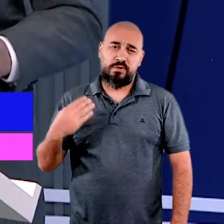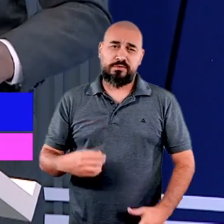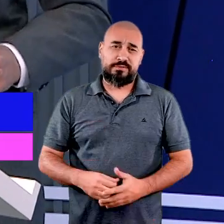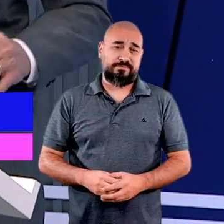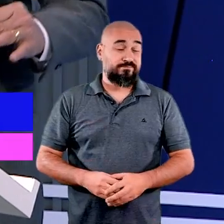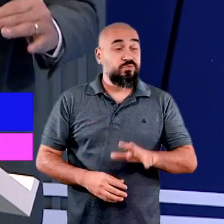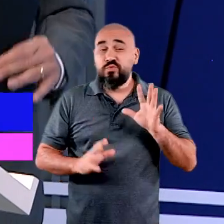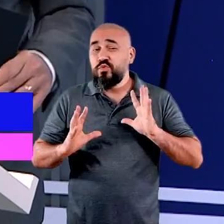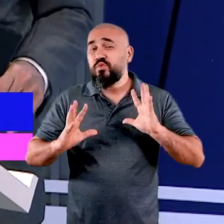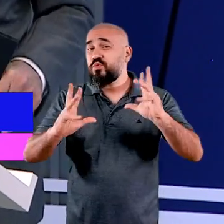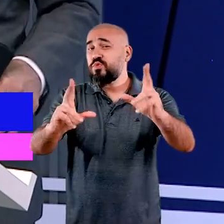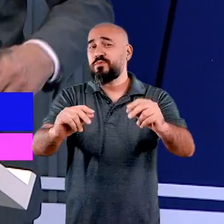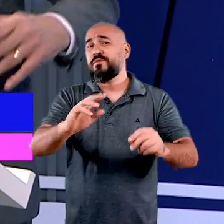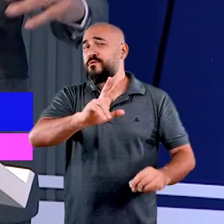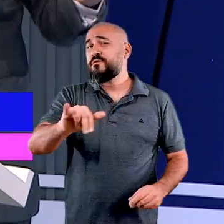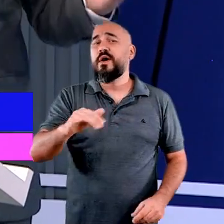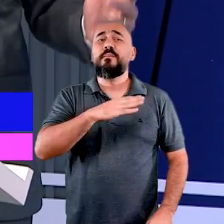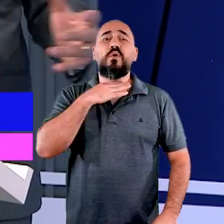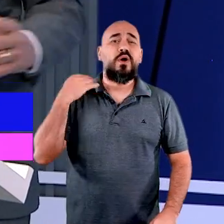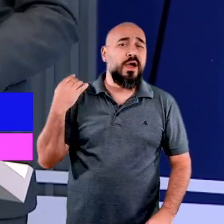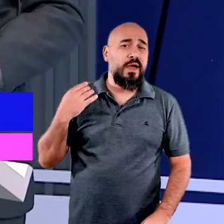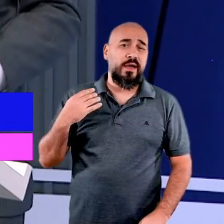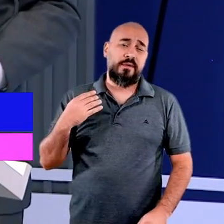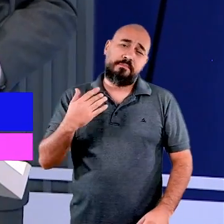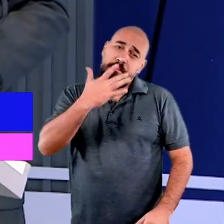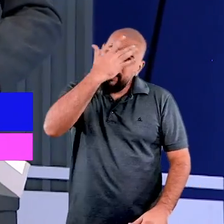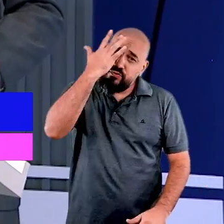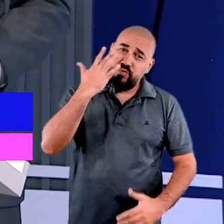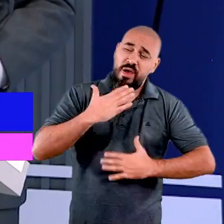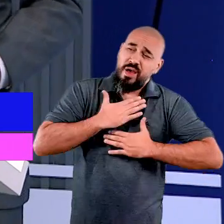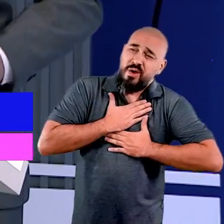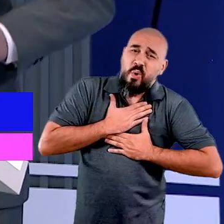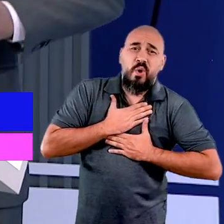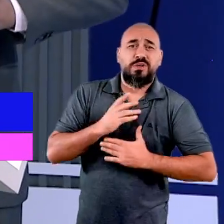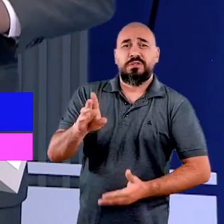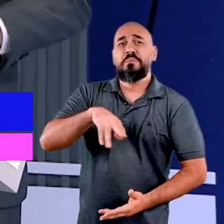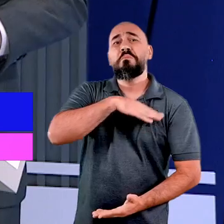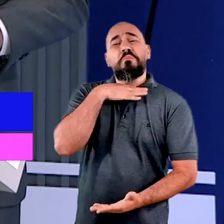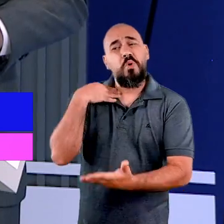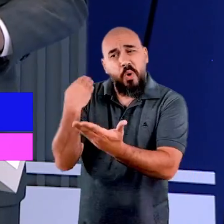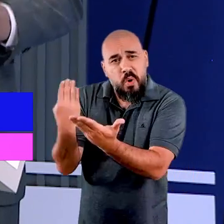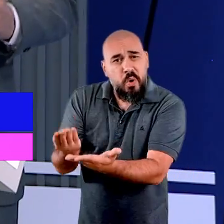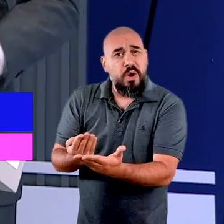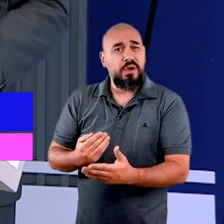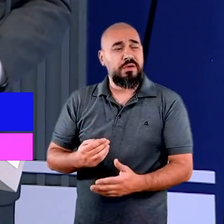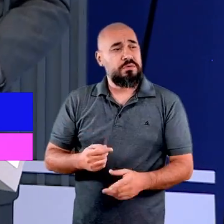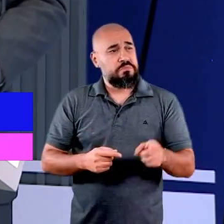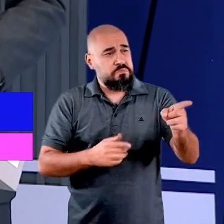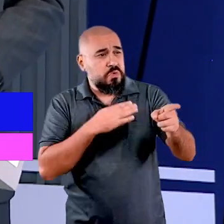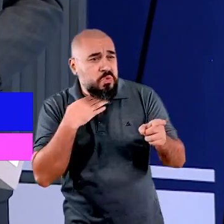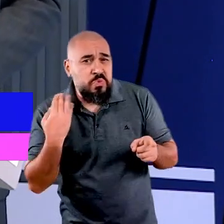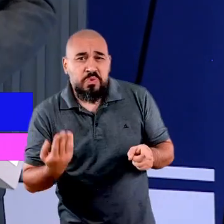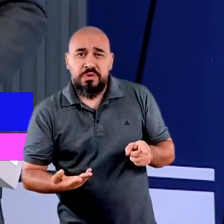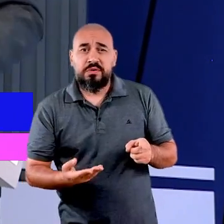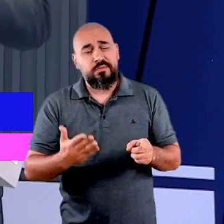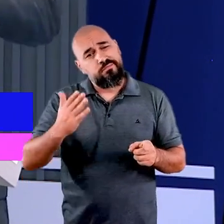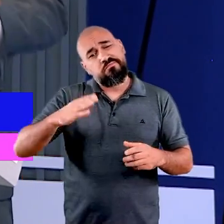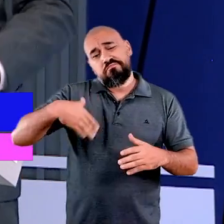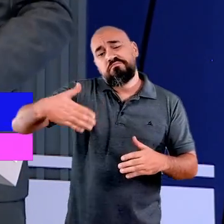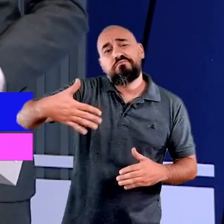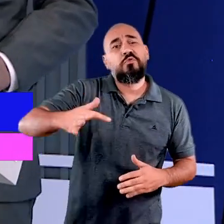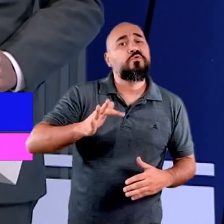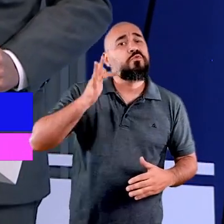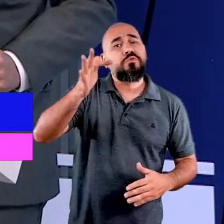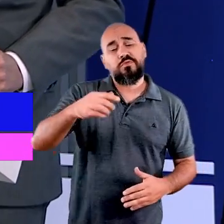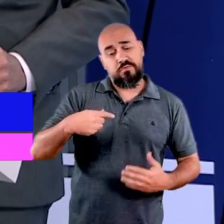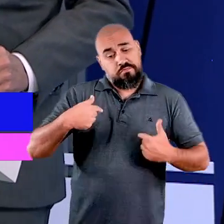da morte em nossa família, com pessoas que amamos, até o dia que nós mesmos morreremos. Mas o que a